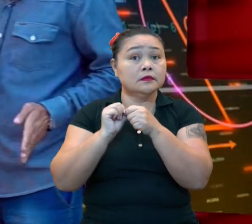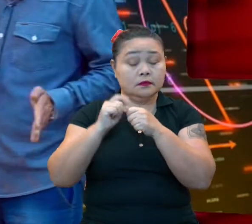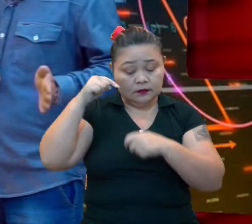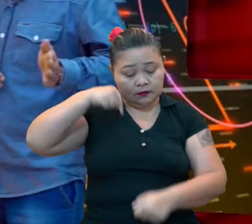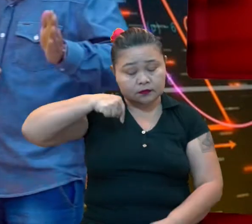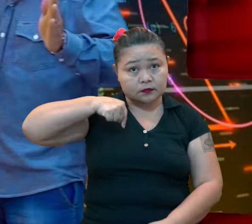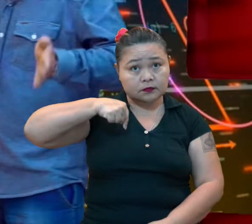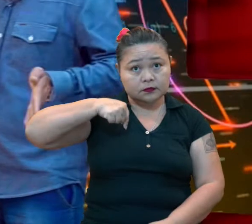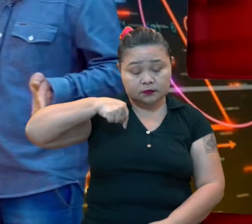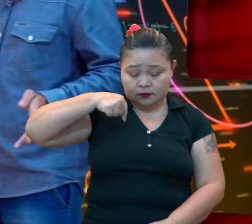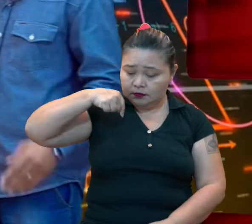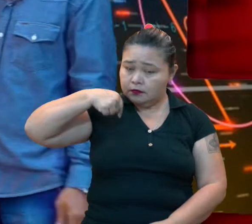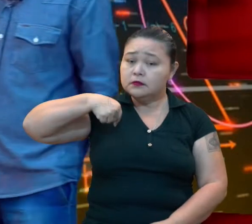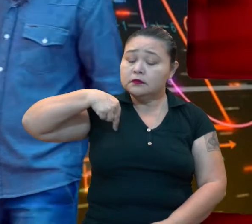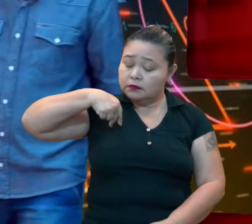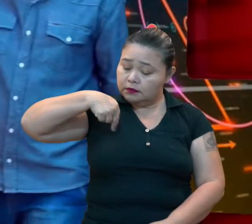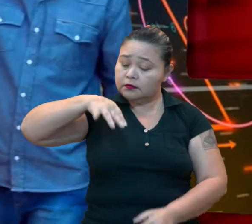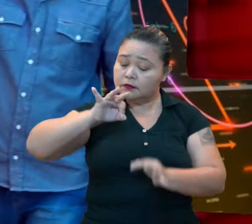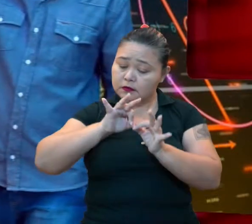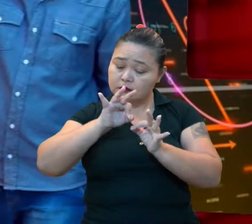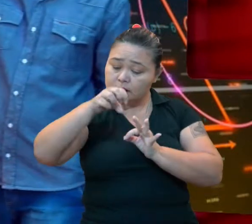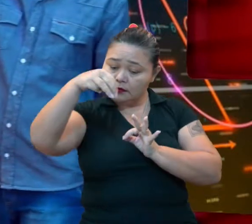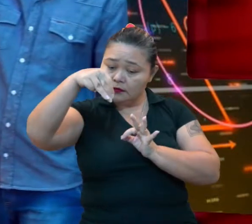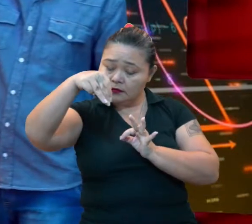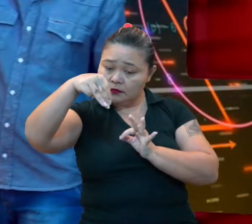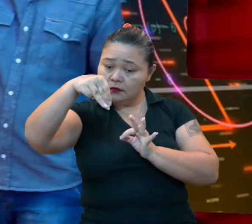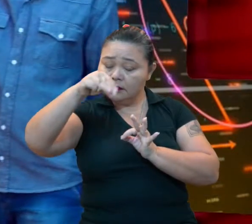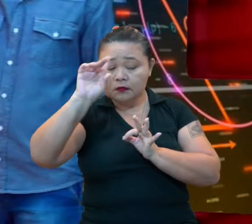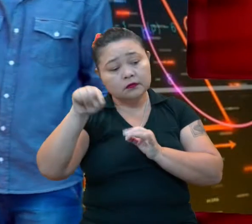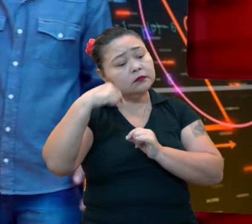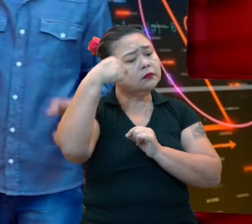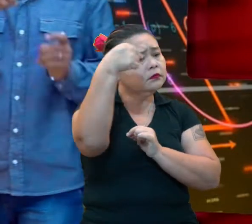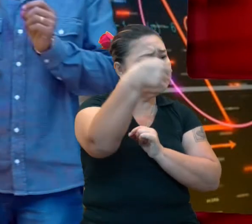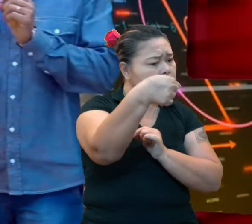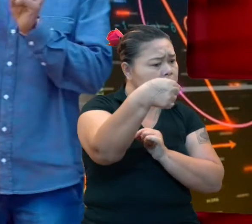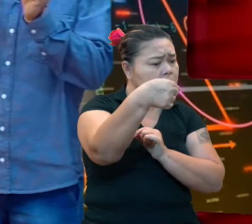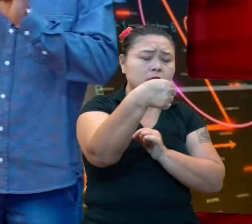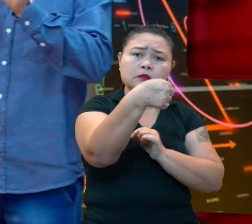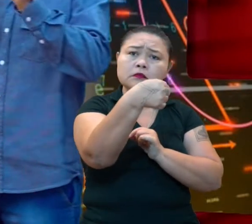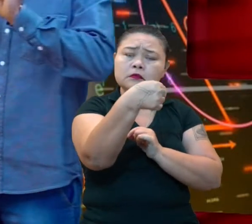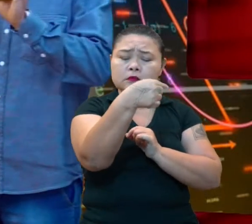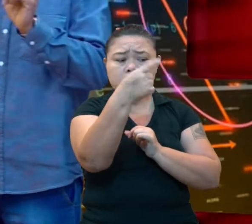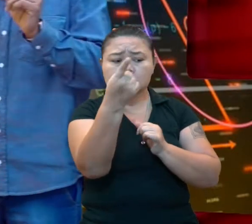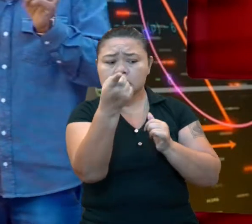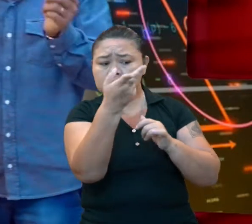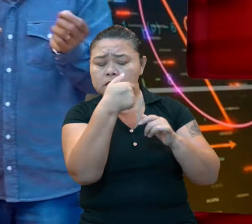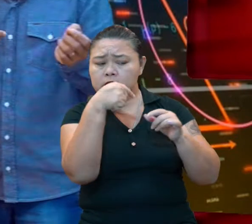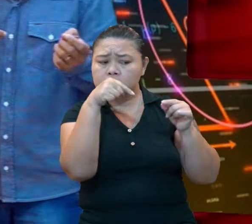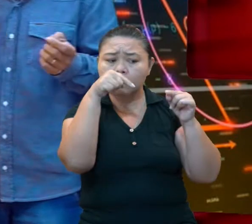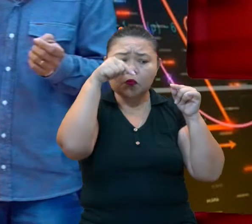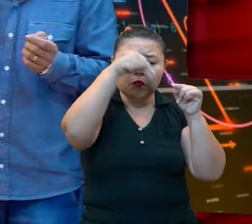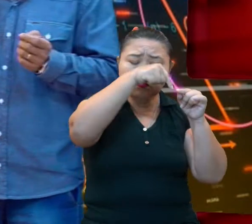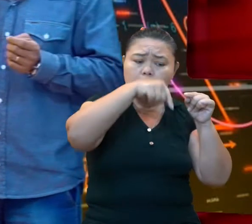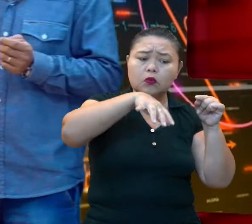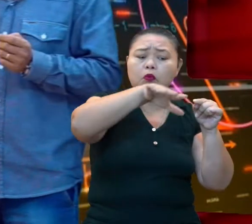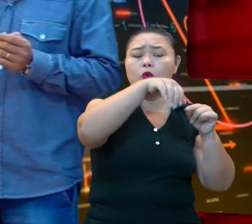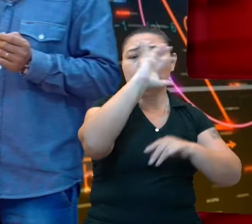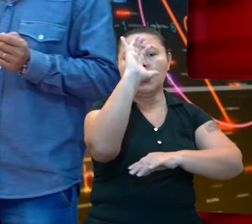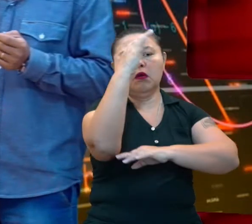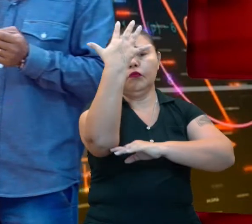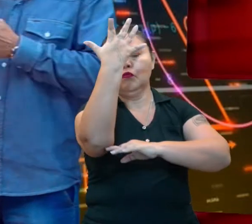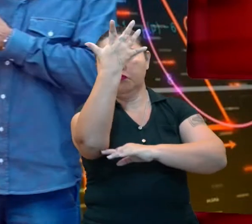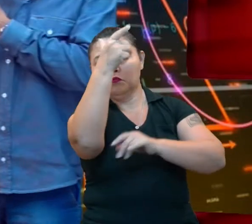eu vou medir aqui, então, tantos metros, vou jogar lá para o outro lado, aí geralmente eles buscam um ponto de referência, ou uma árvore, ou